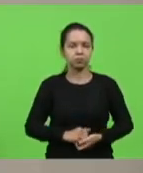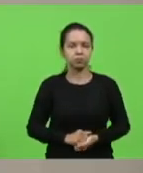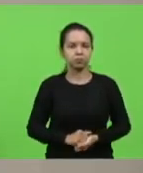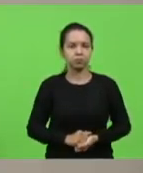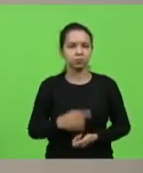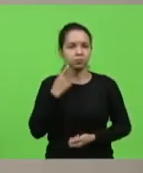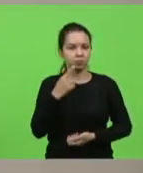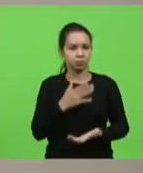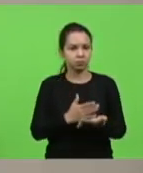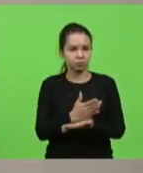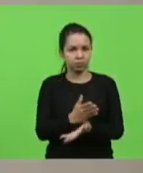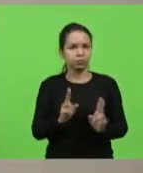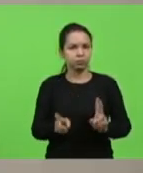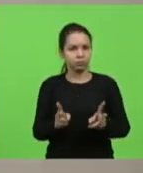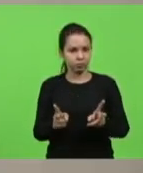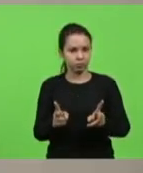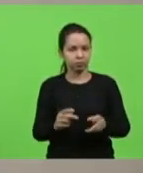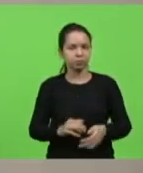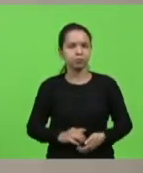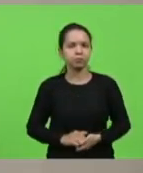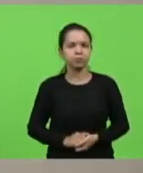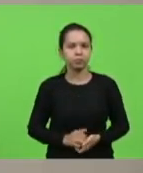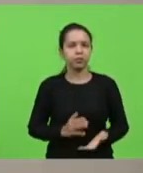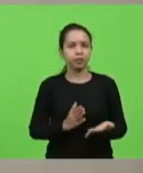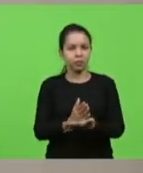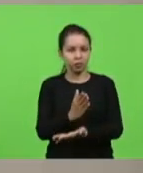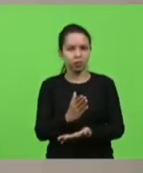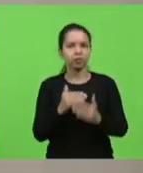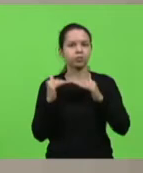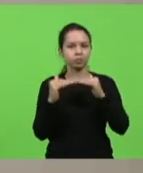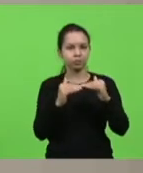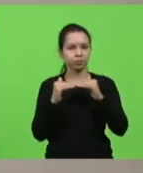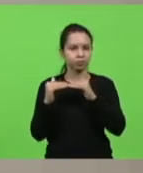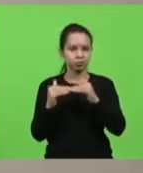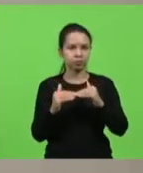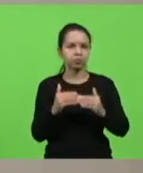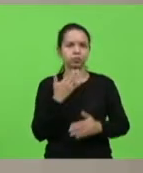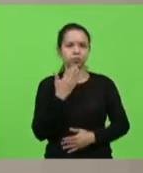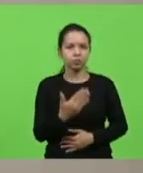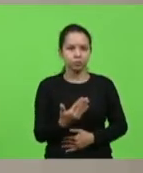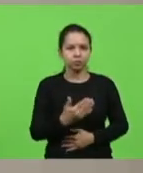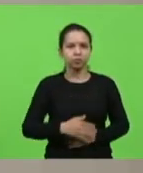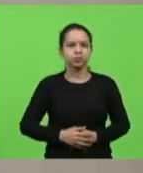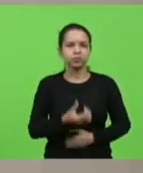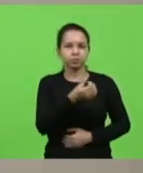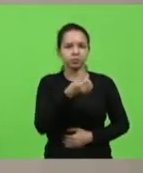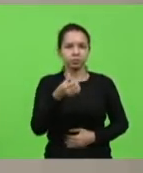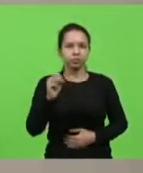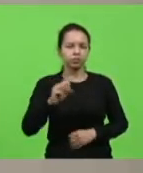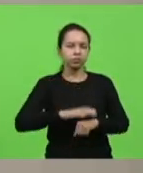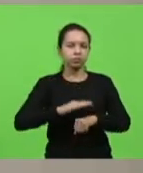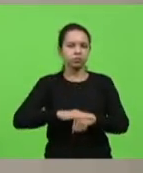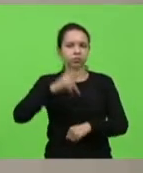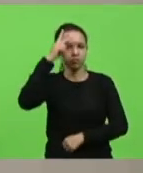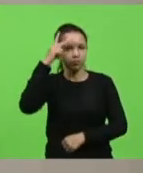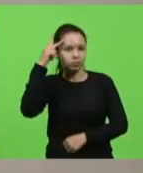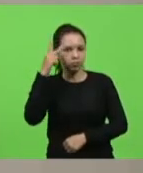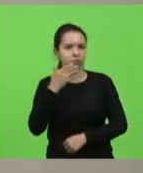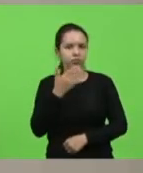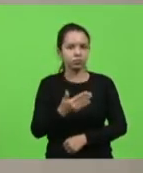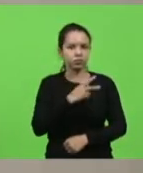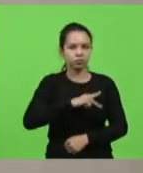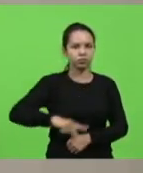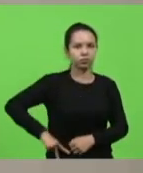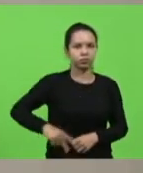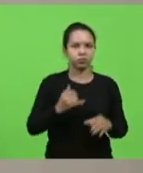deputados que aprovam, permaneçam como se encontra. Aprovado por unanimidade. Requerimento 668, autoria deputada Paulinha, solicitando ao presidente Selesc,